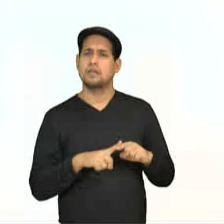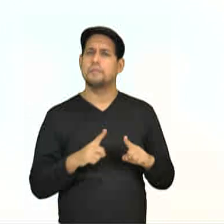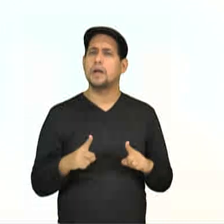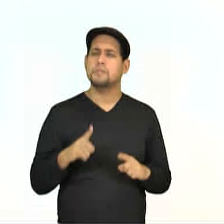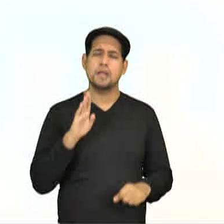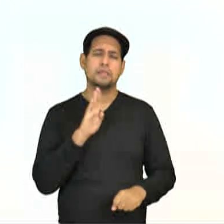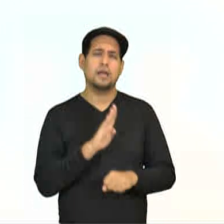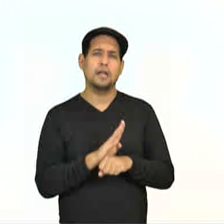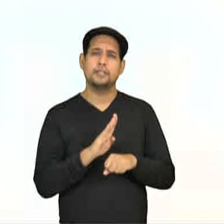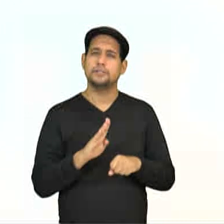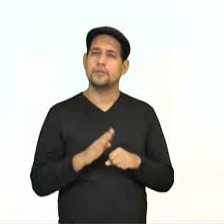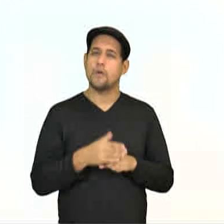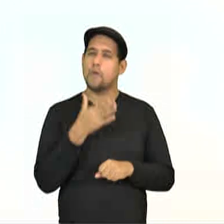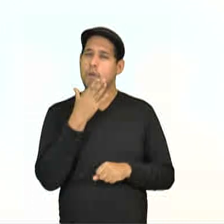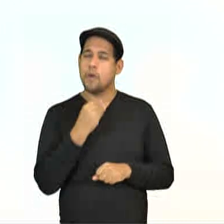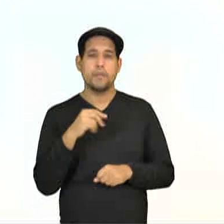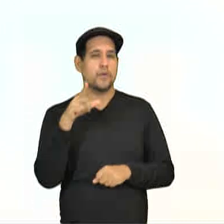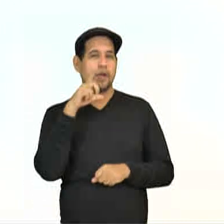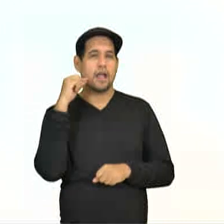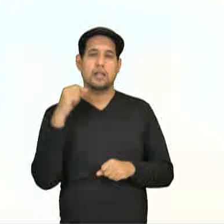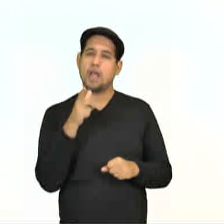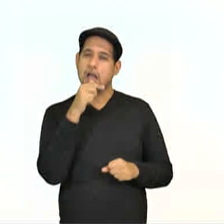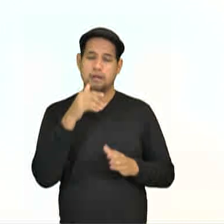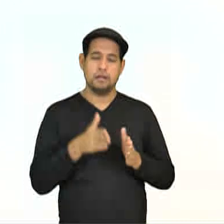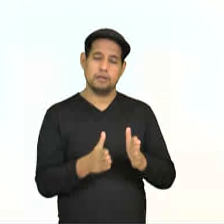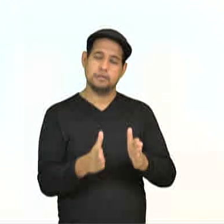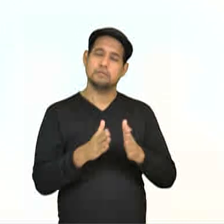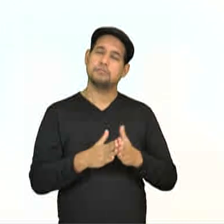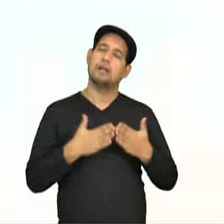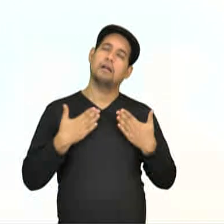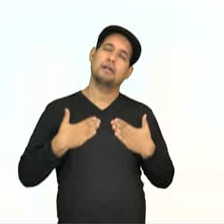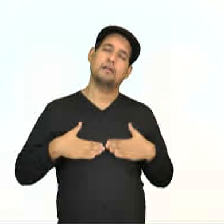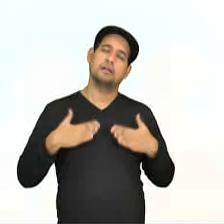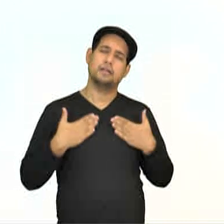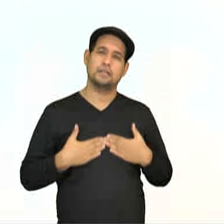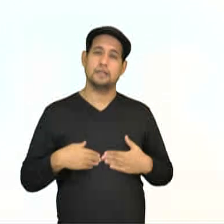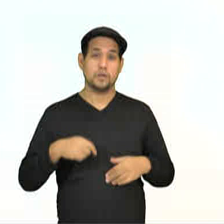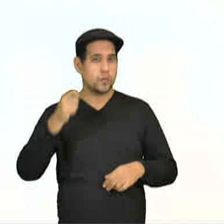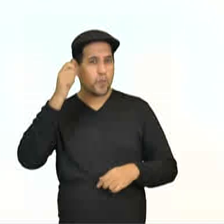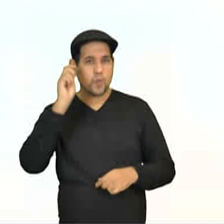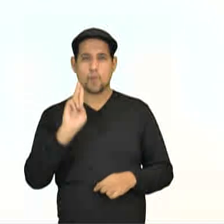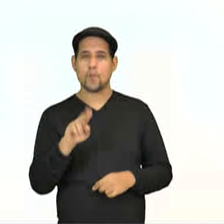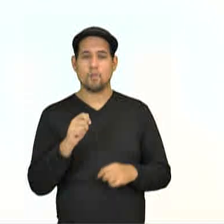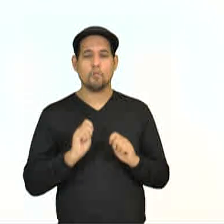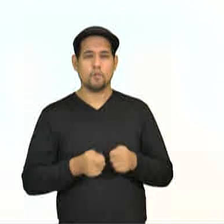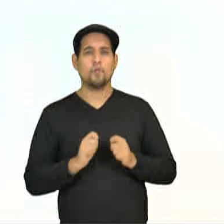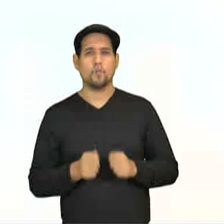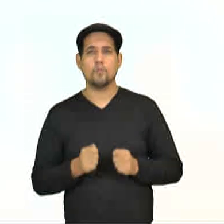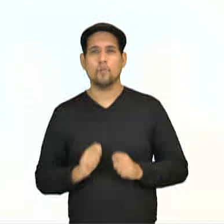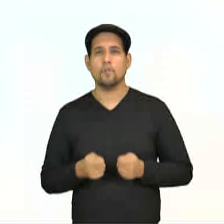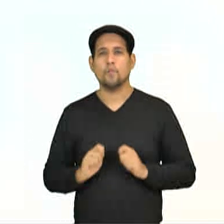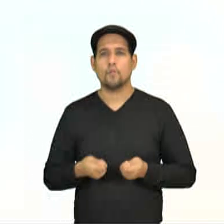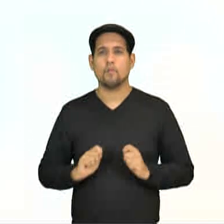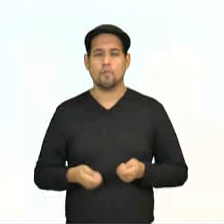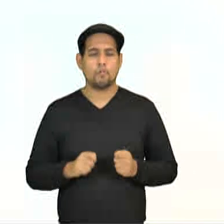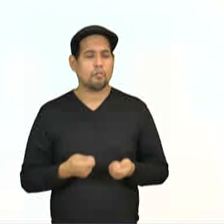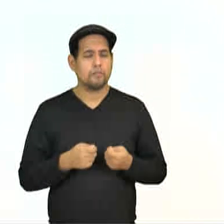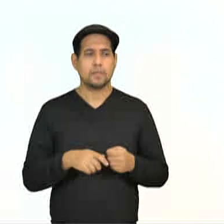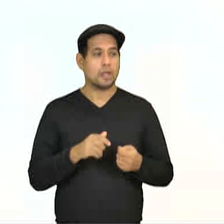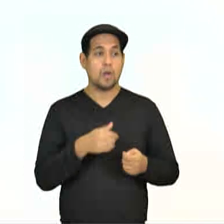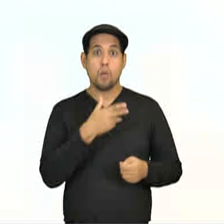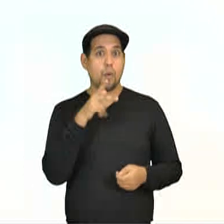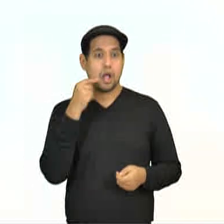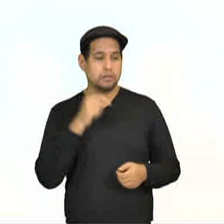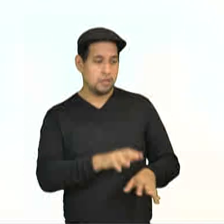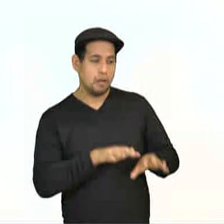rapaz e o seu gato descansavam à beira-rio, a carruagem do rei aproxima-se. O gato rapidamente acorda o seu